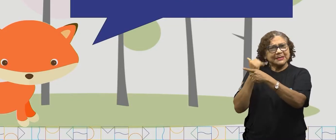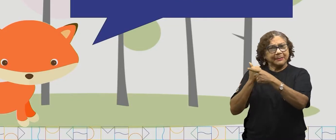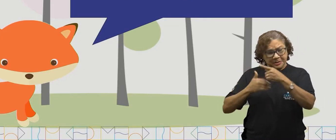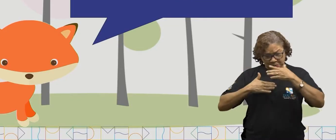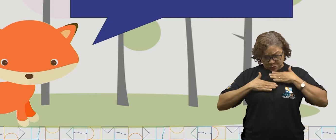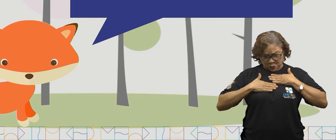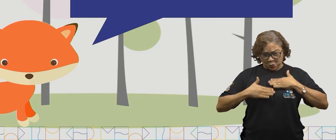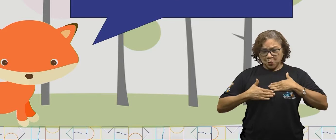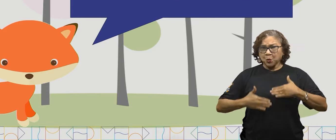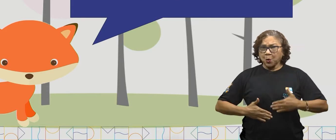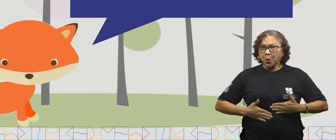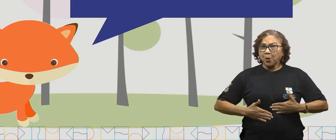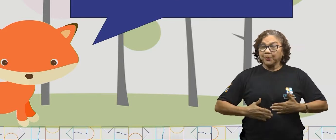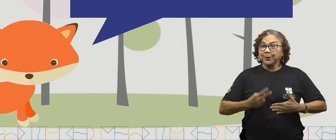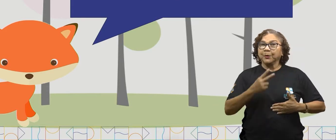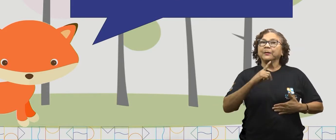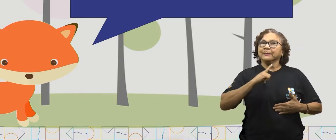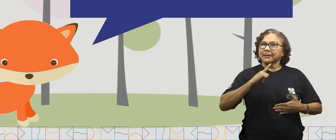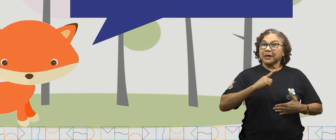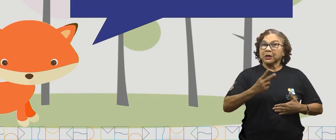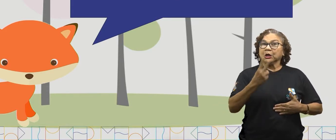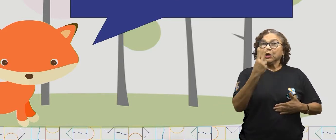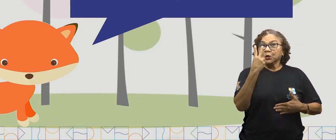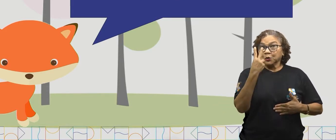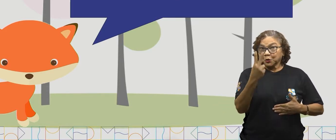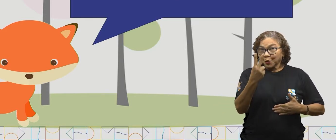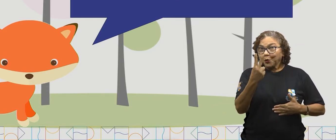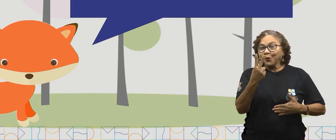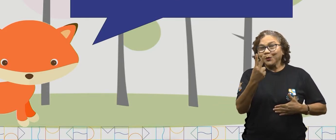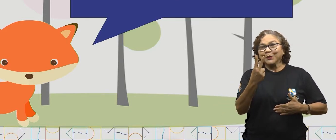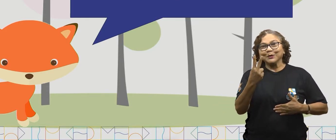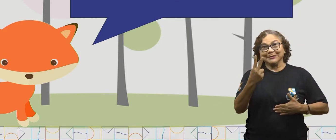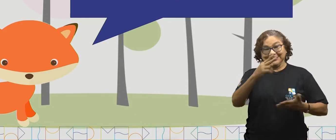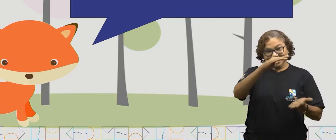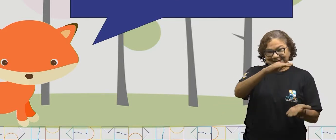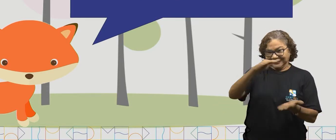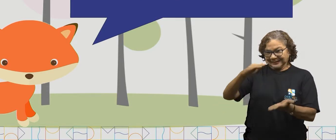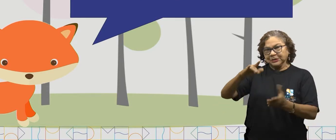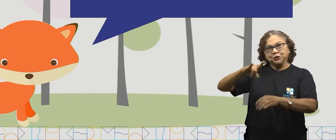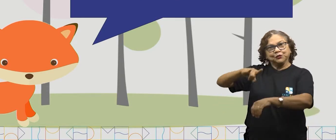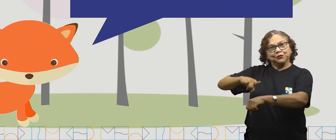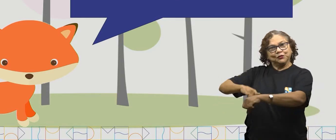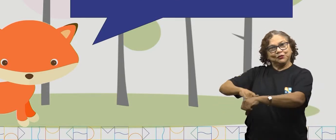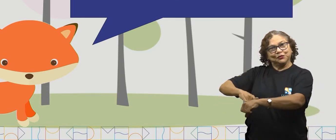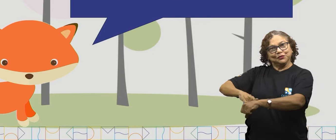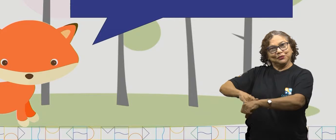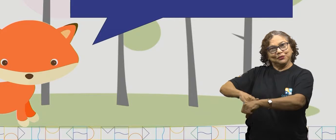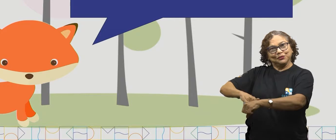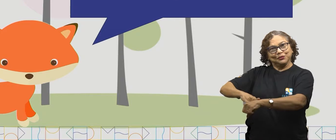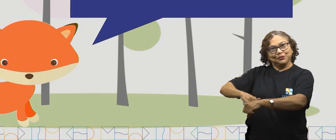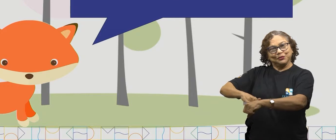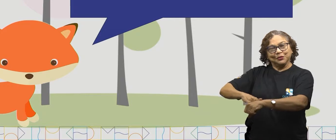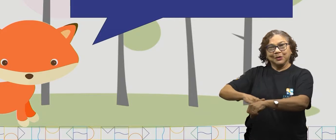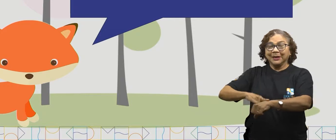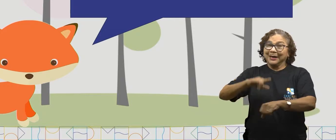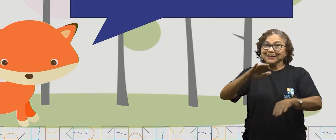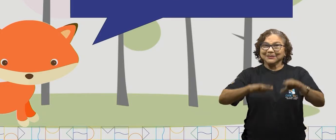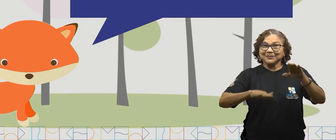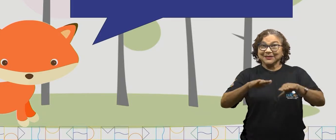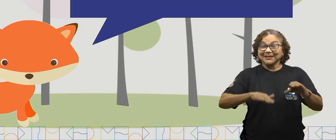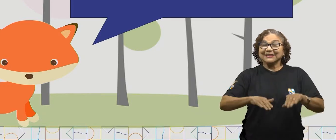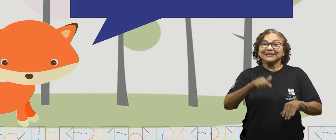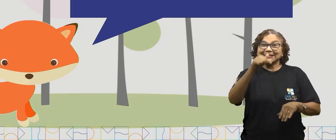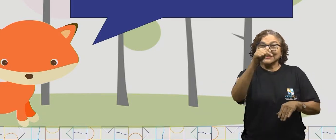corpo humano produz até 2,5 litros de urina por dia? Geralmente, uma pessoa faz xixi